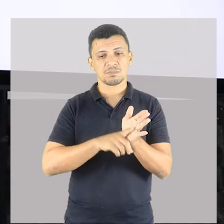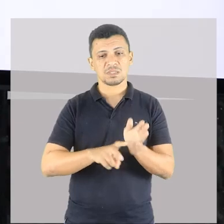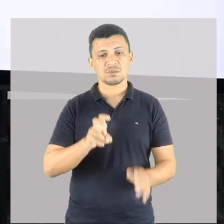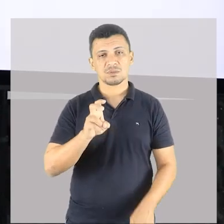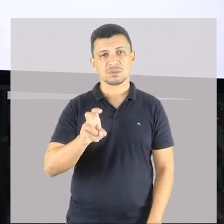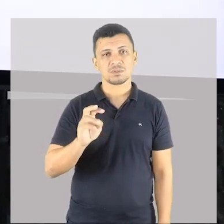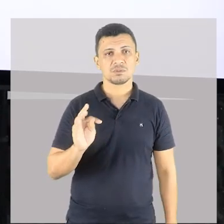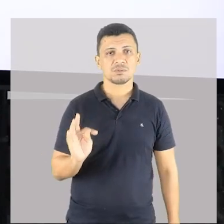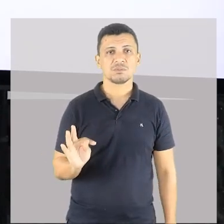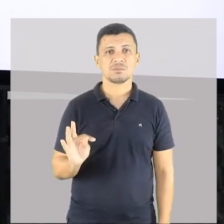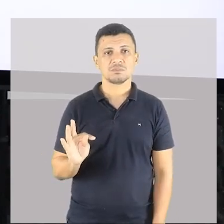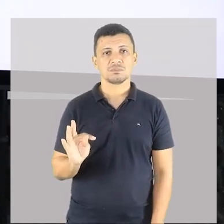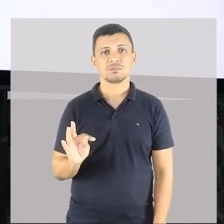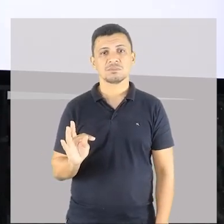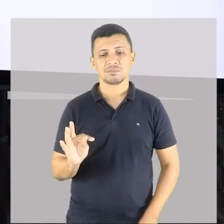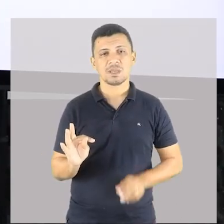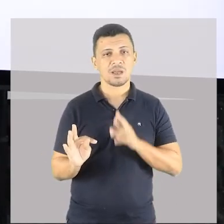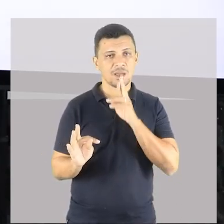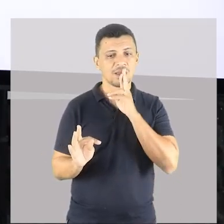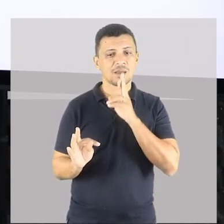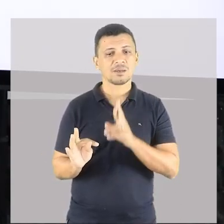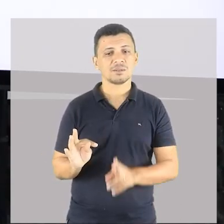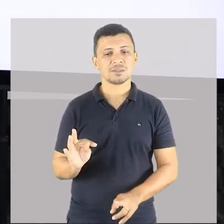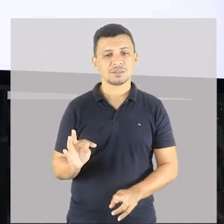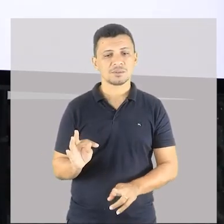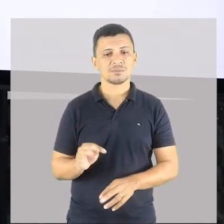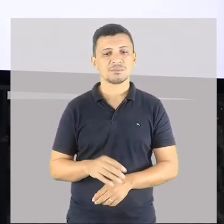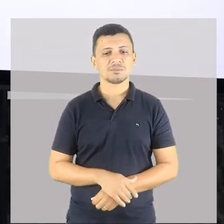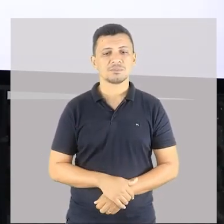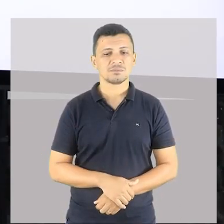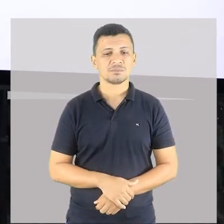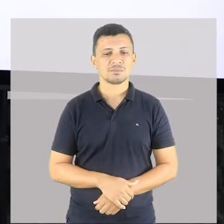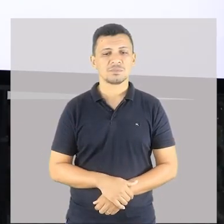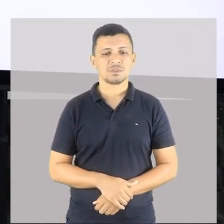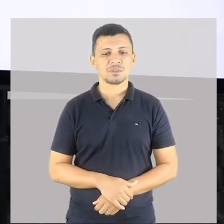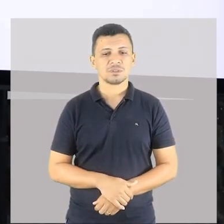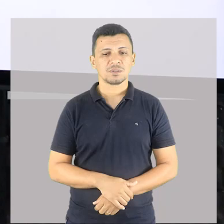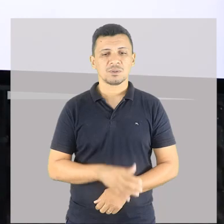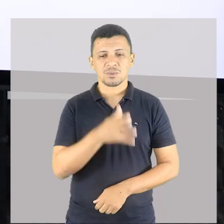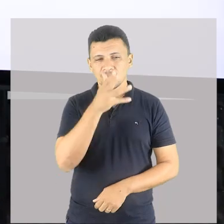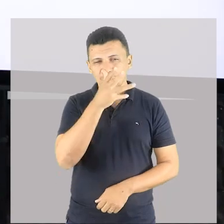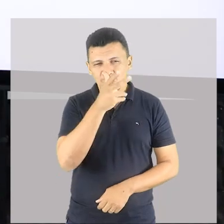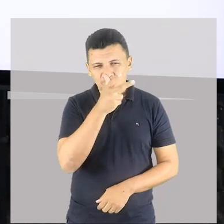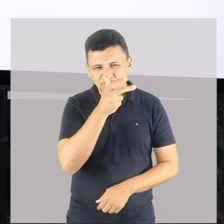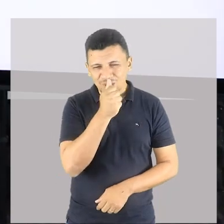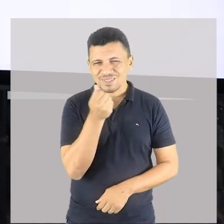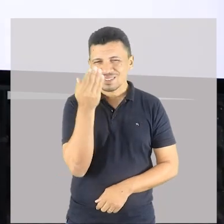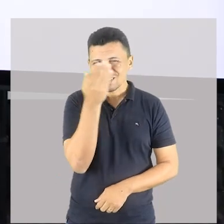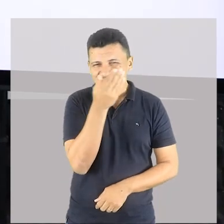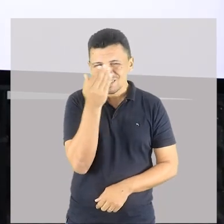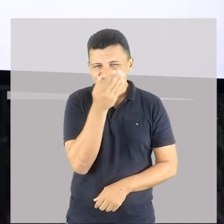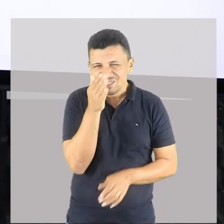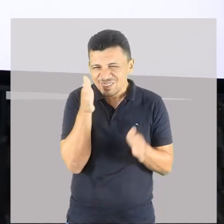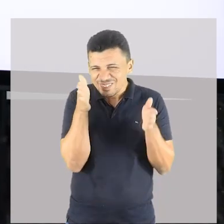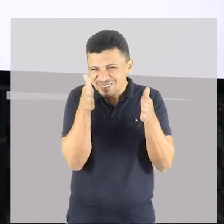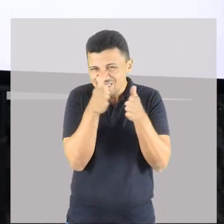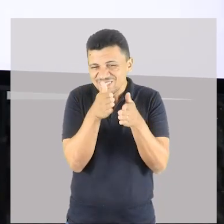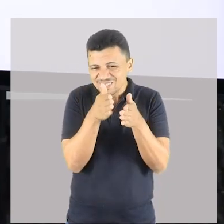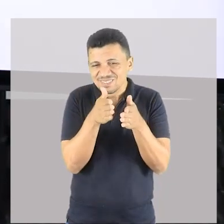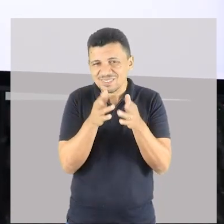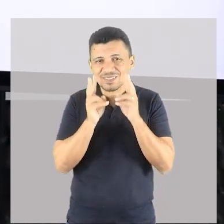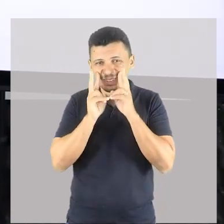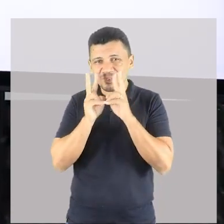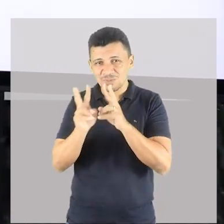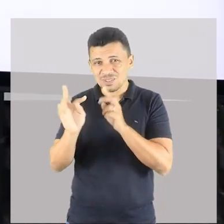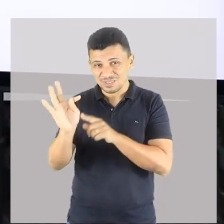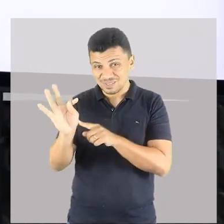teslas. Essa é a nossa respostinha aqui, ó. Quase não deu para olhar. Tá dando para ver aí a unidade de medida?